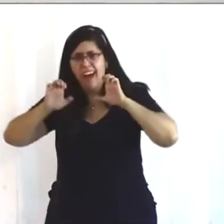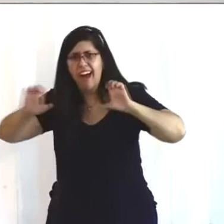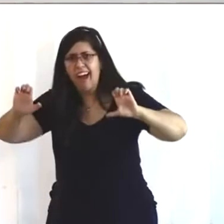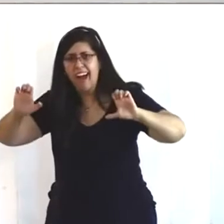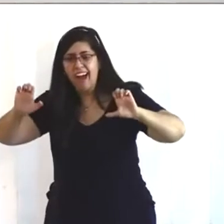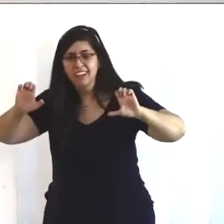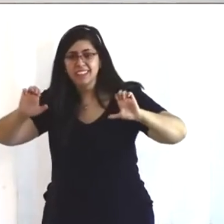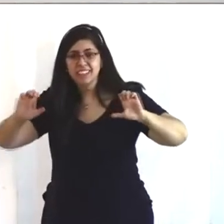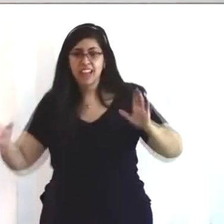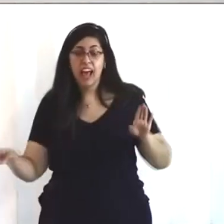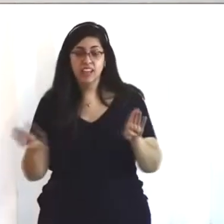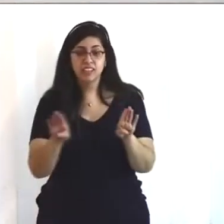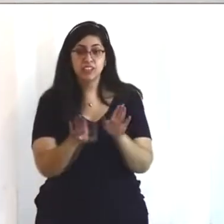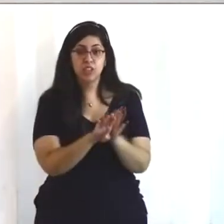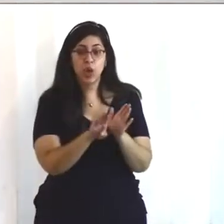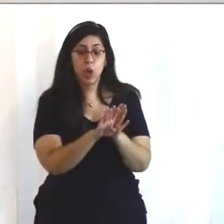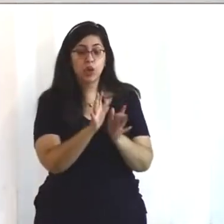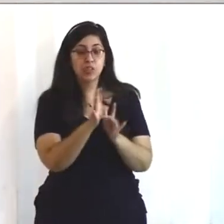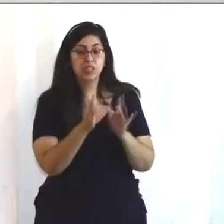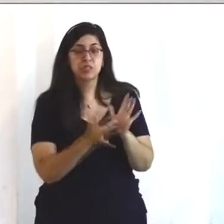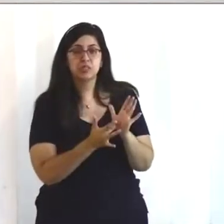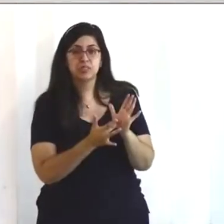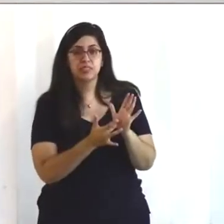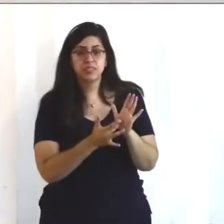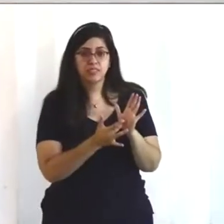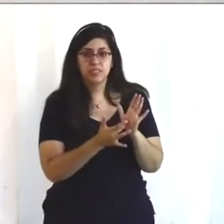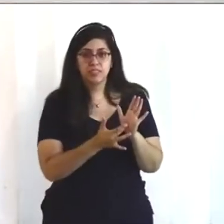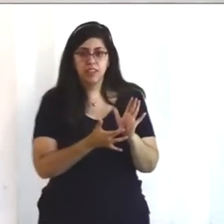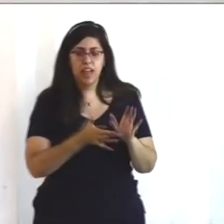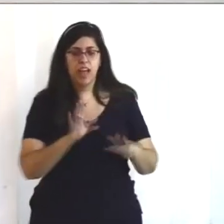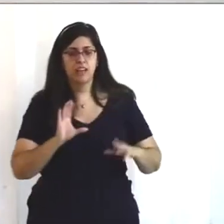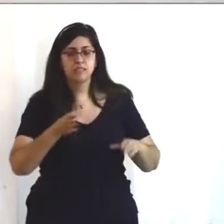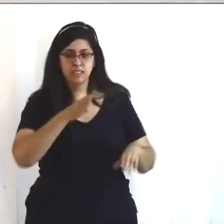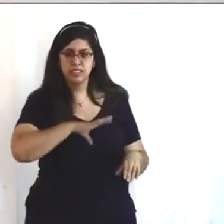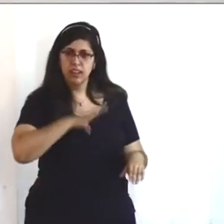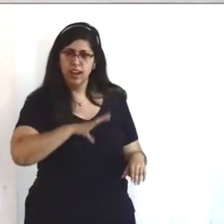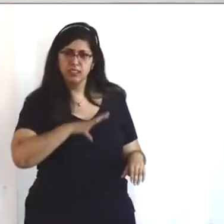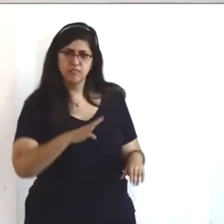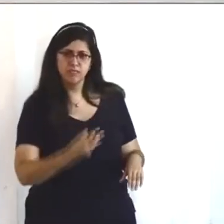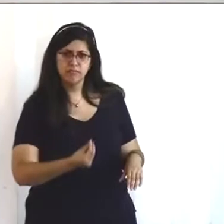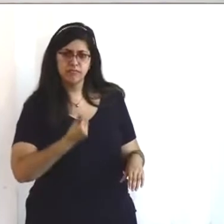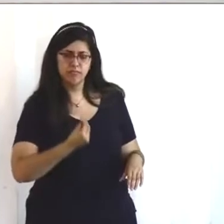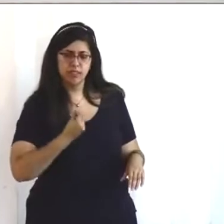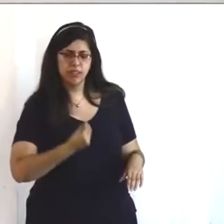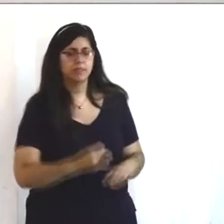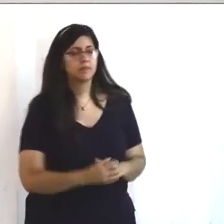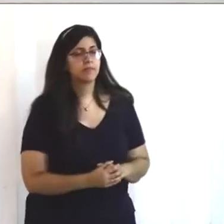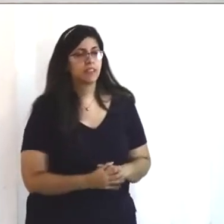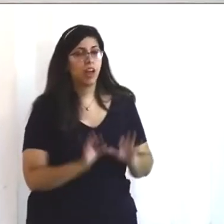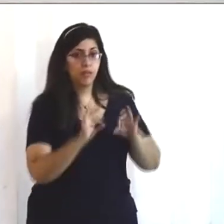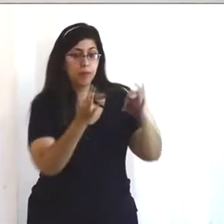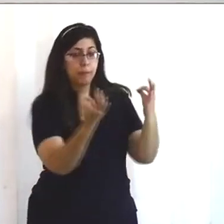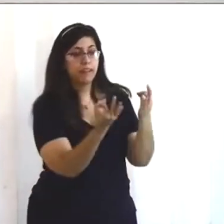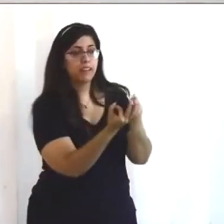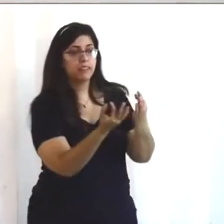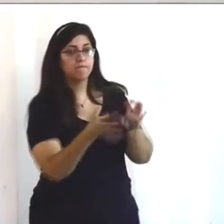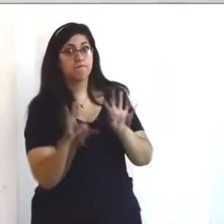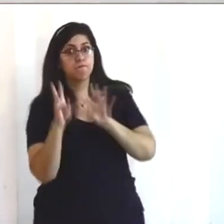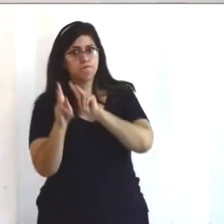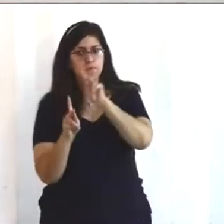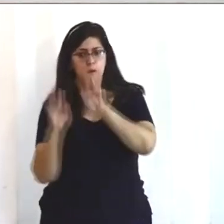achega a Jesus, porque são muitas as dúvidas, dentre elas, de onde vem este poder? E então nós temos duas